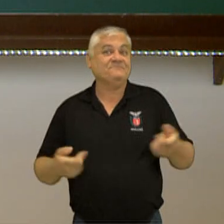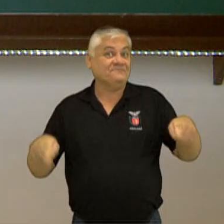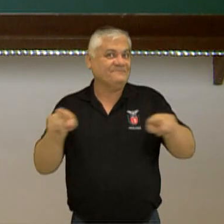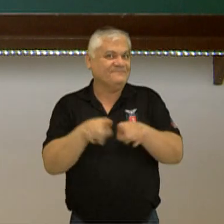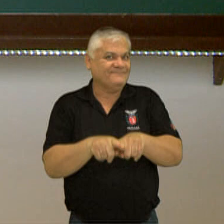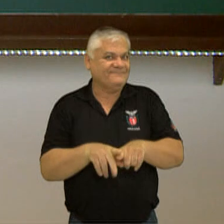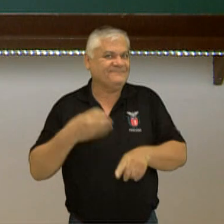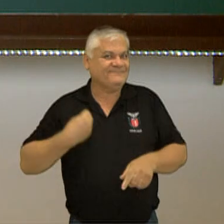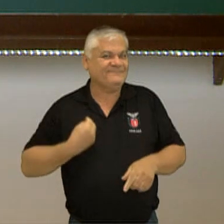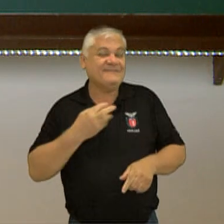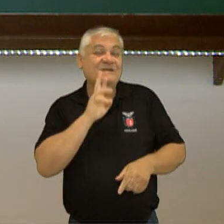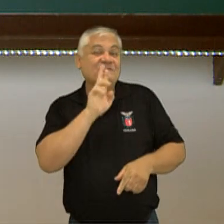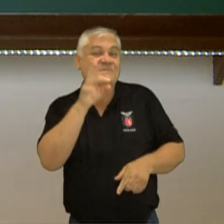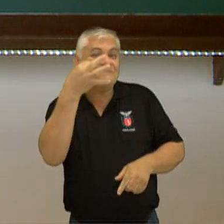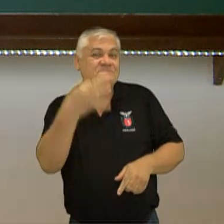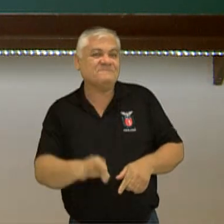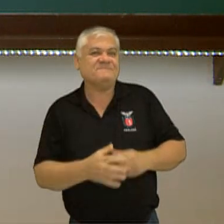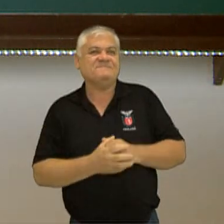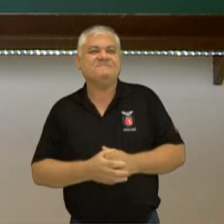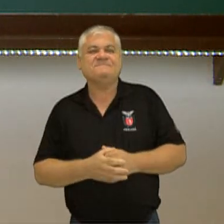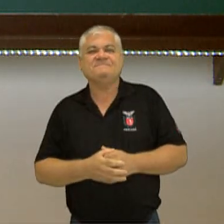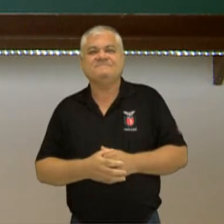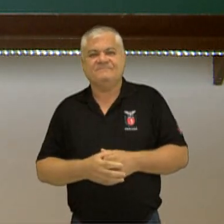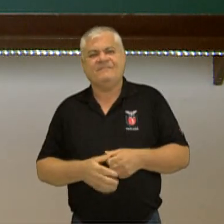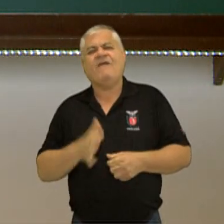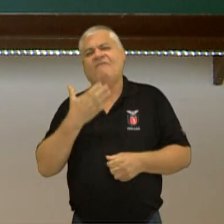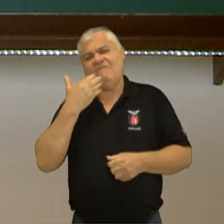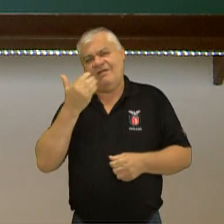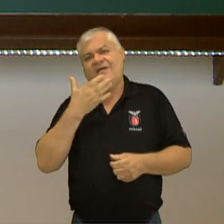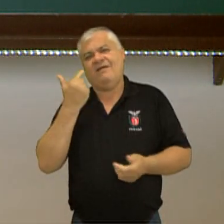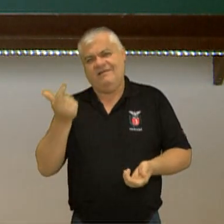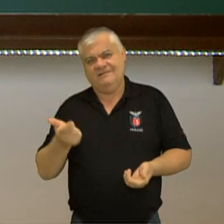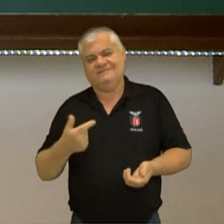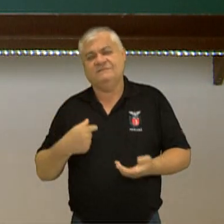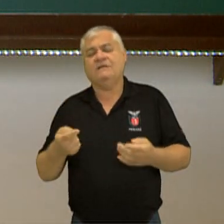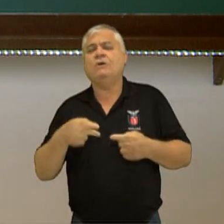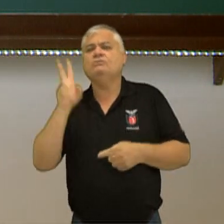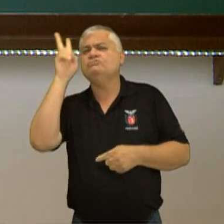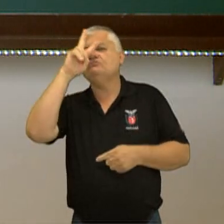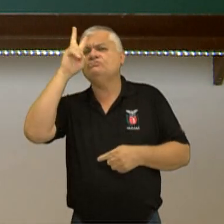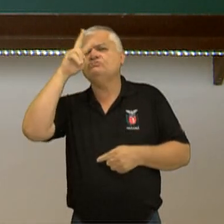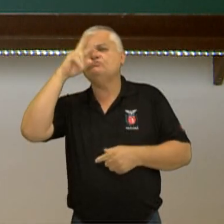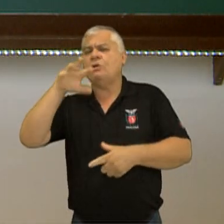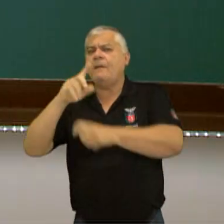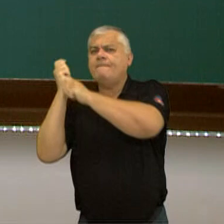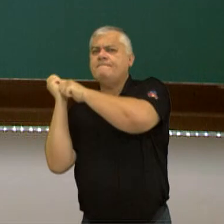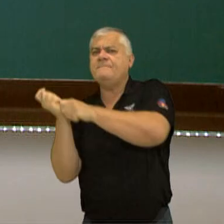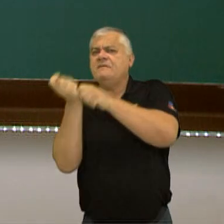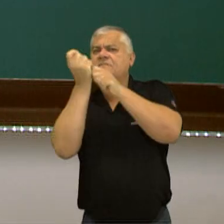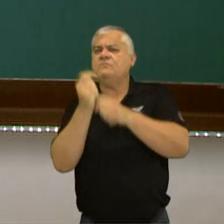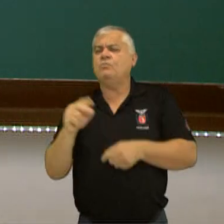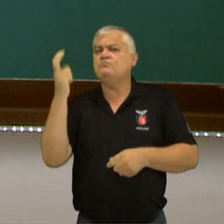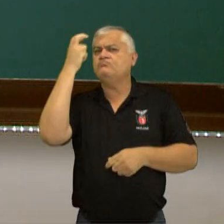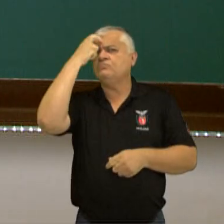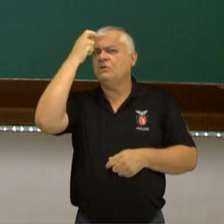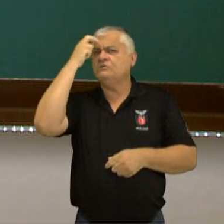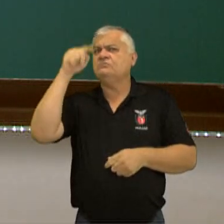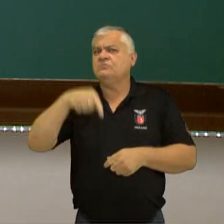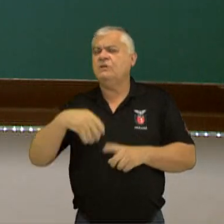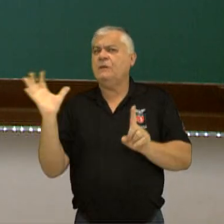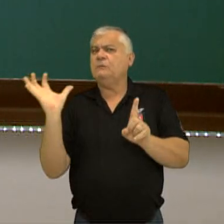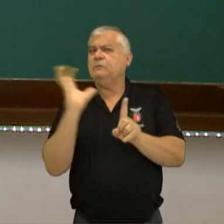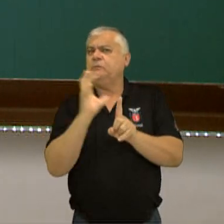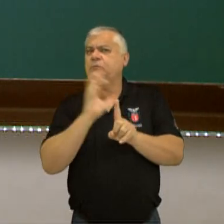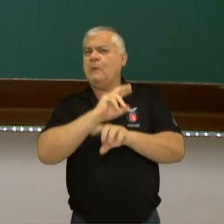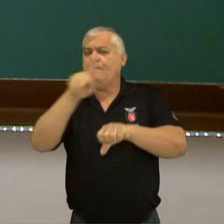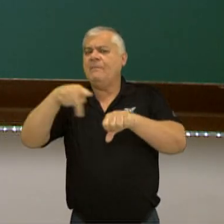Retornamos com a resposta correta. Então essa estava bem fácil. Então, em relação à história do beisebol no Brasil, sua propagação sofreu uma forte